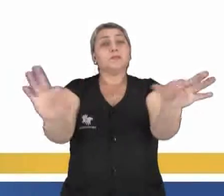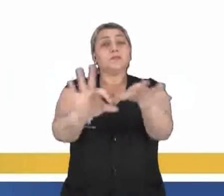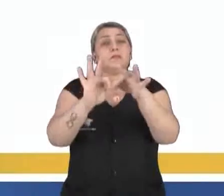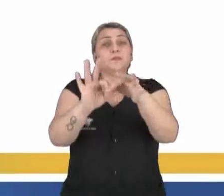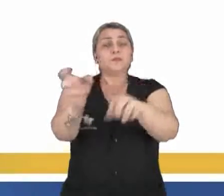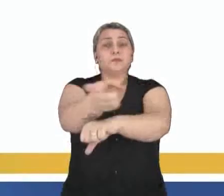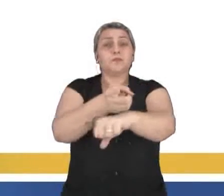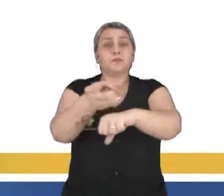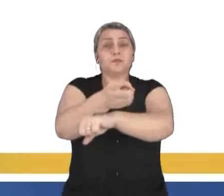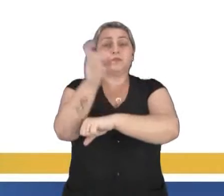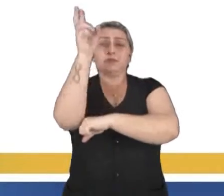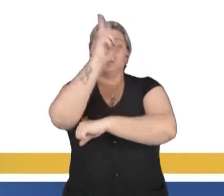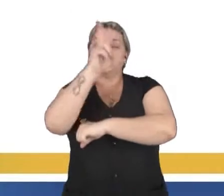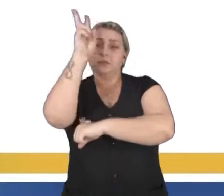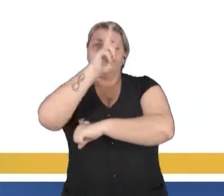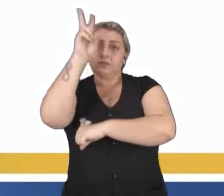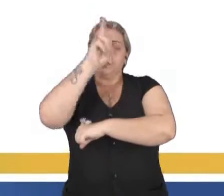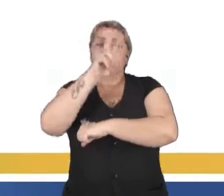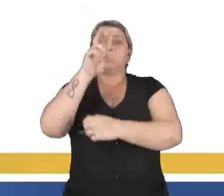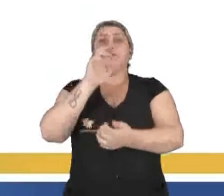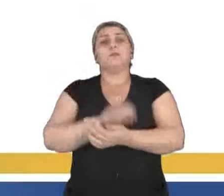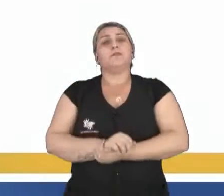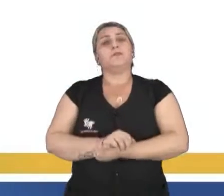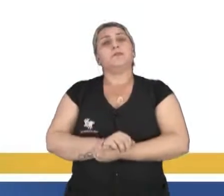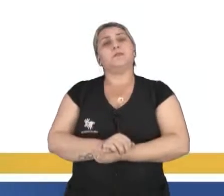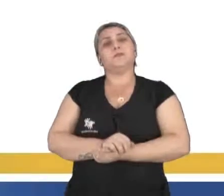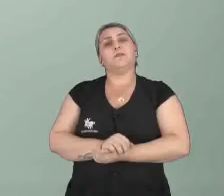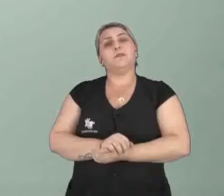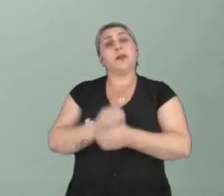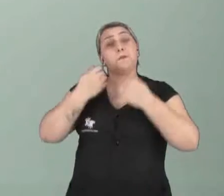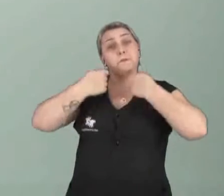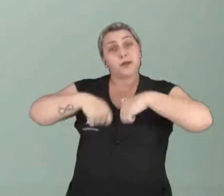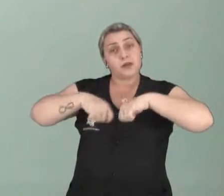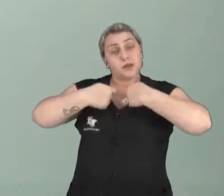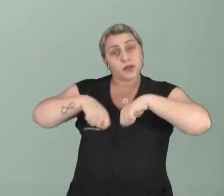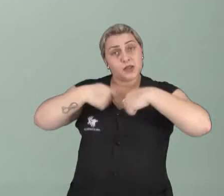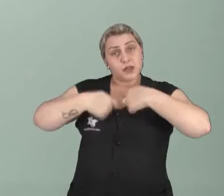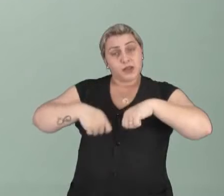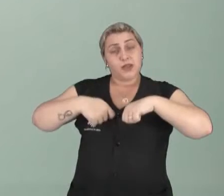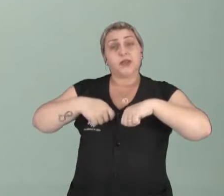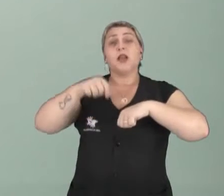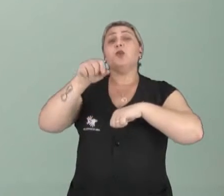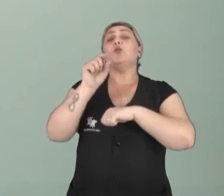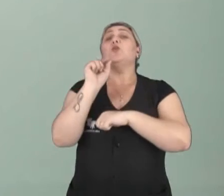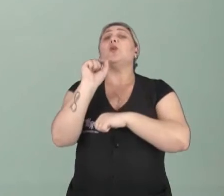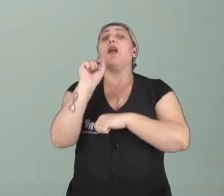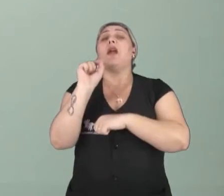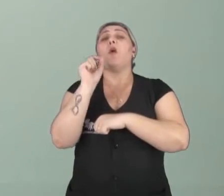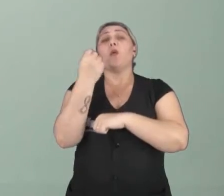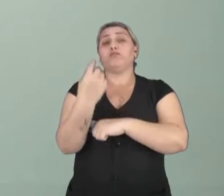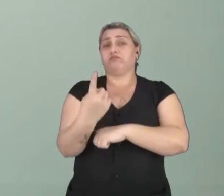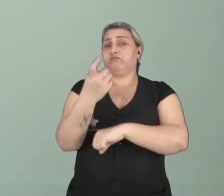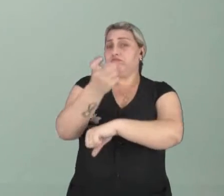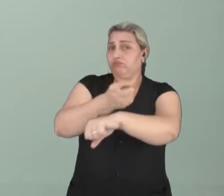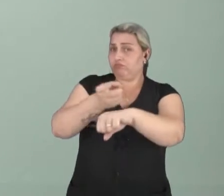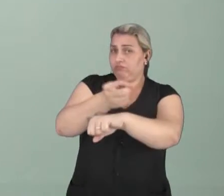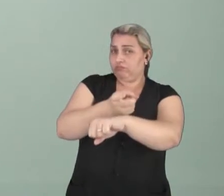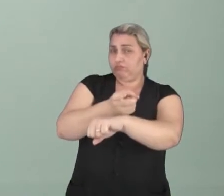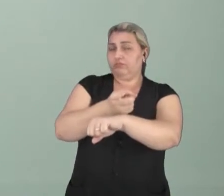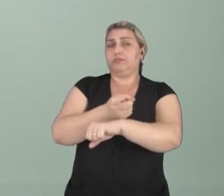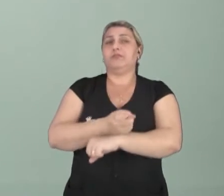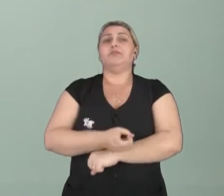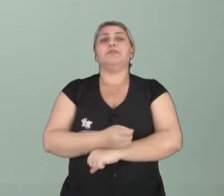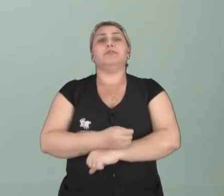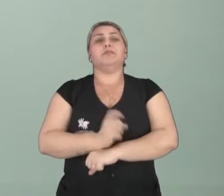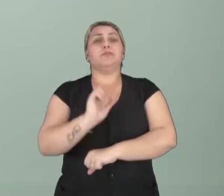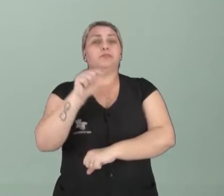adjetiva vendo que é subordinado quer dizer que ela tem dependência de uma outra oração